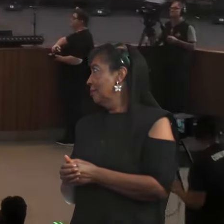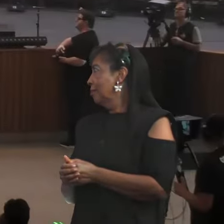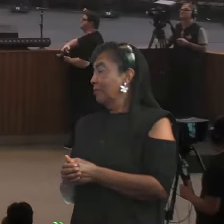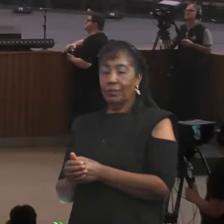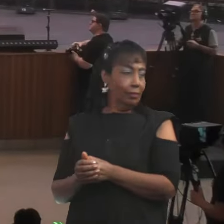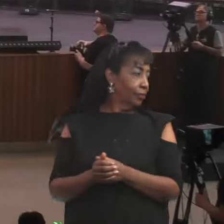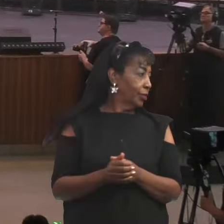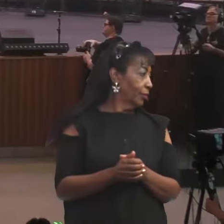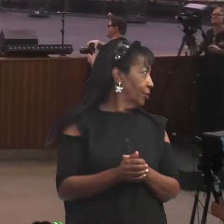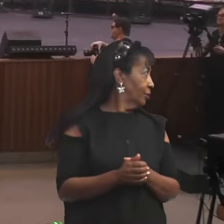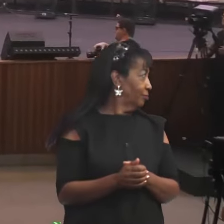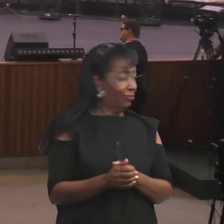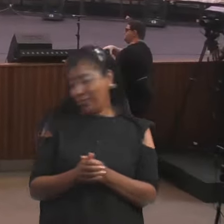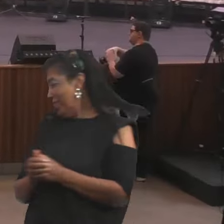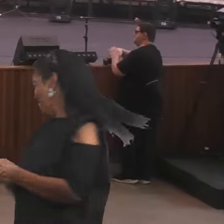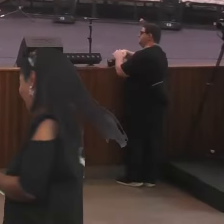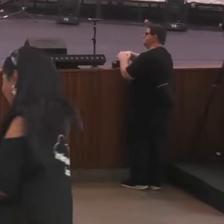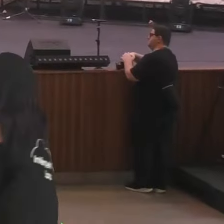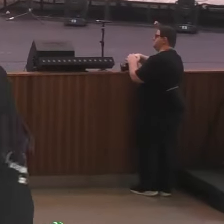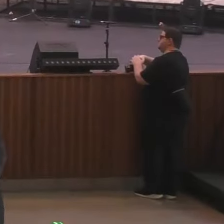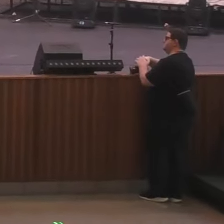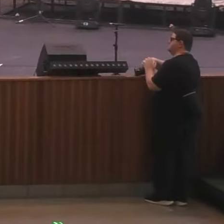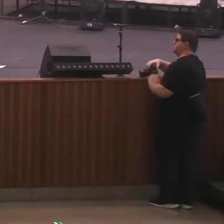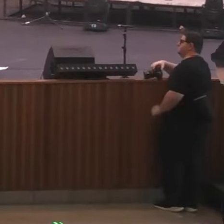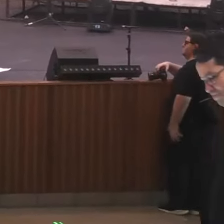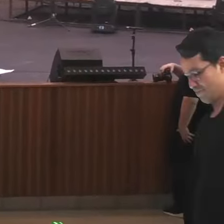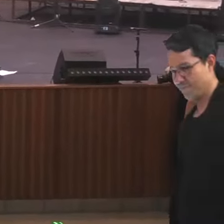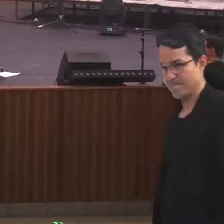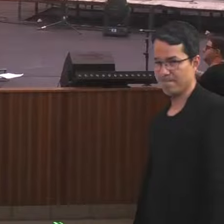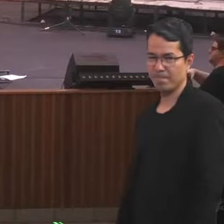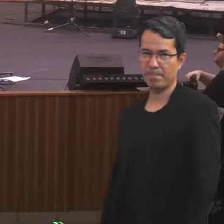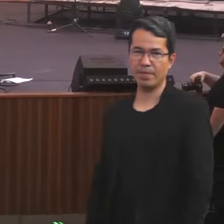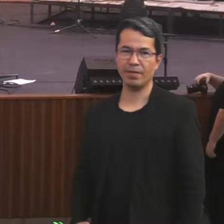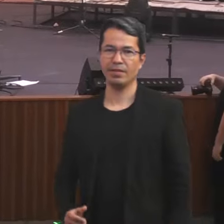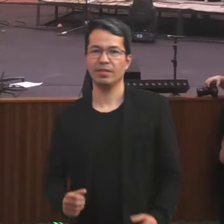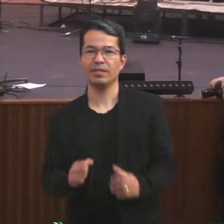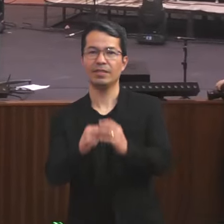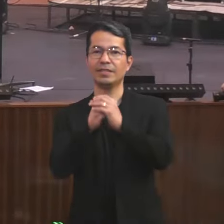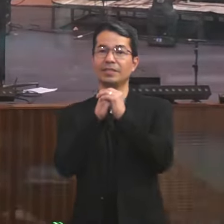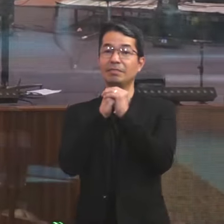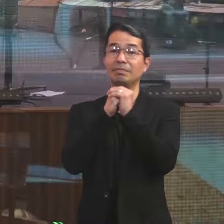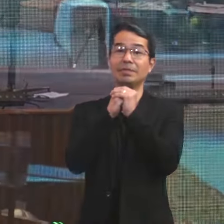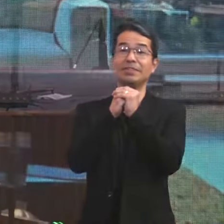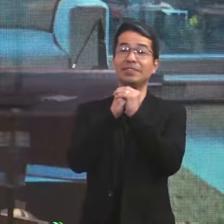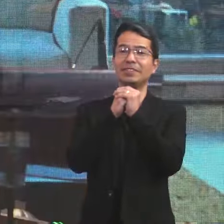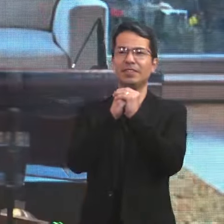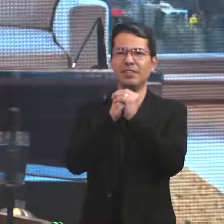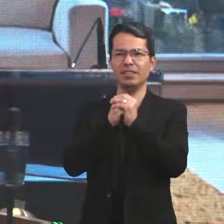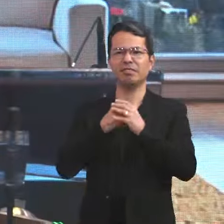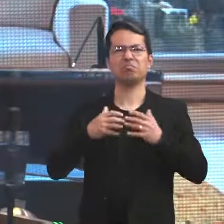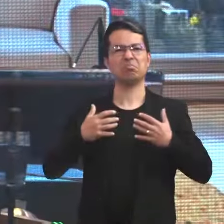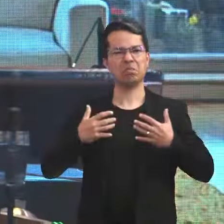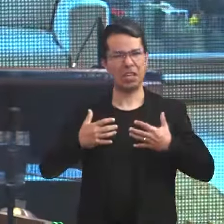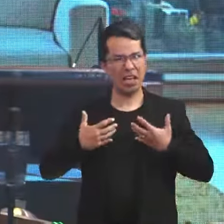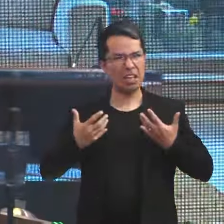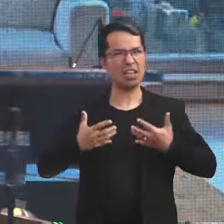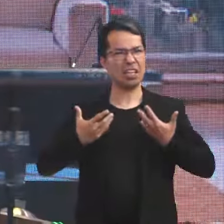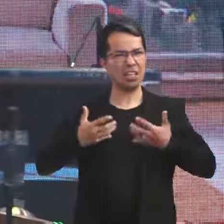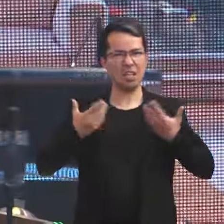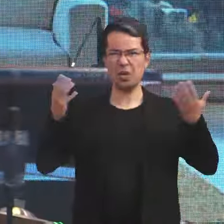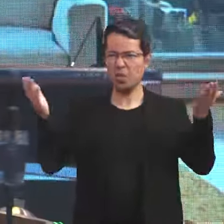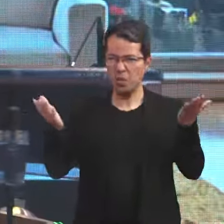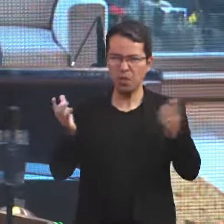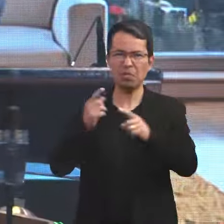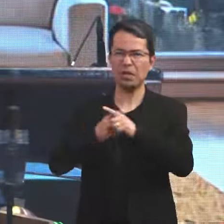transformação Que benção eu tô animado porque eu creio que Deus está nos empurrando para ganhar